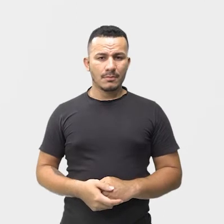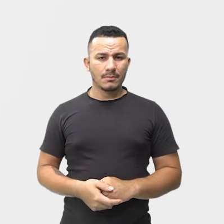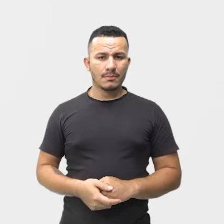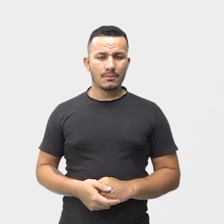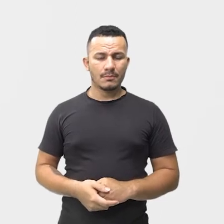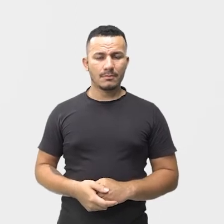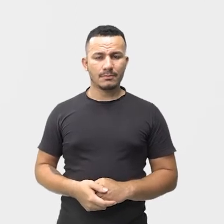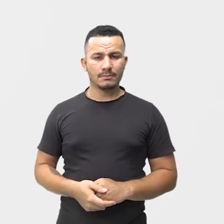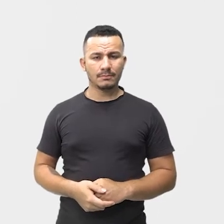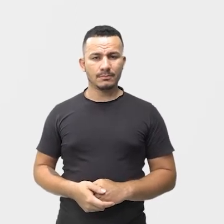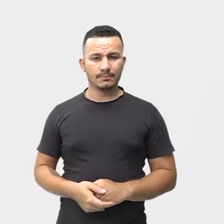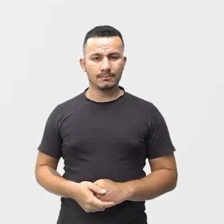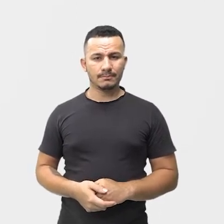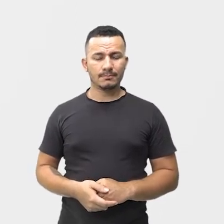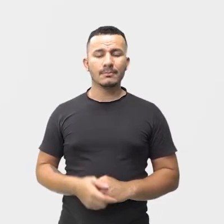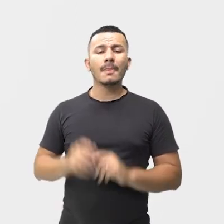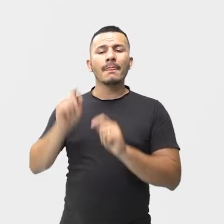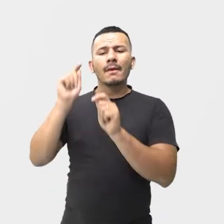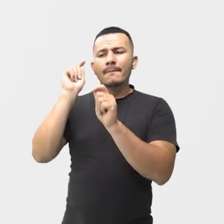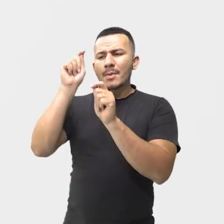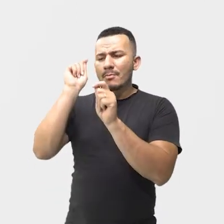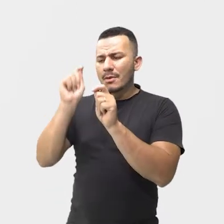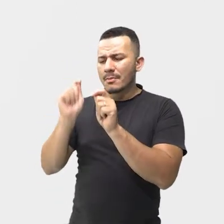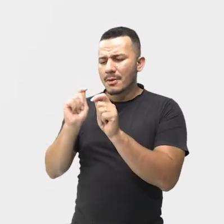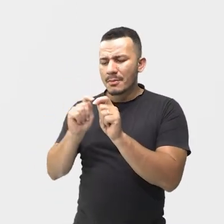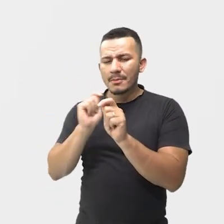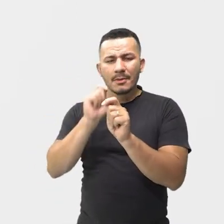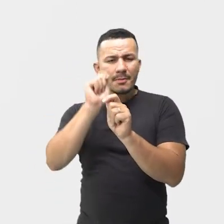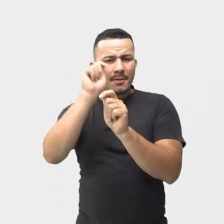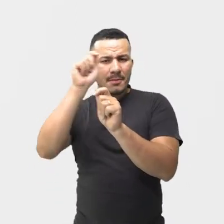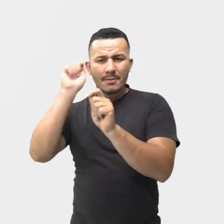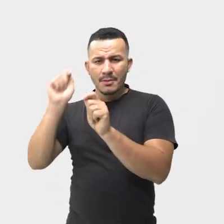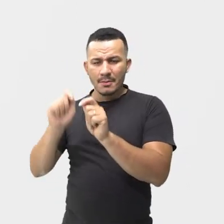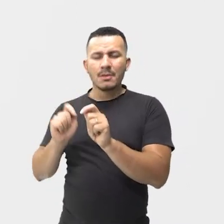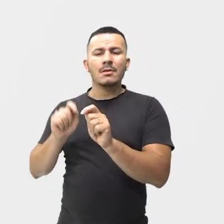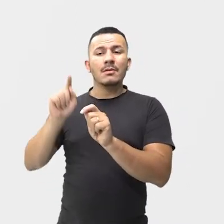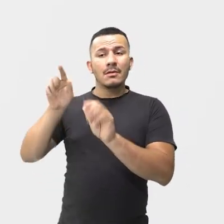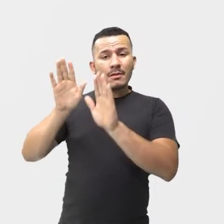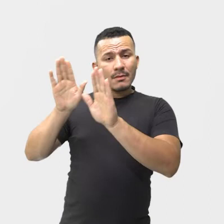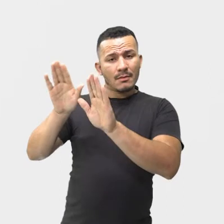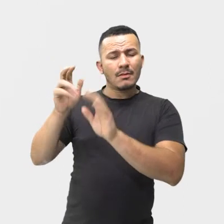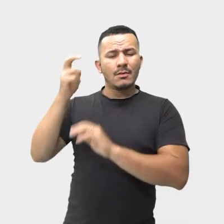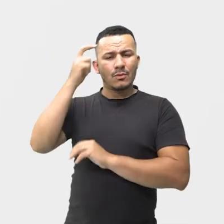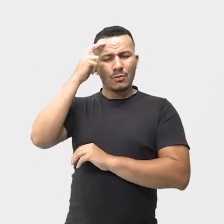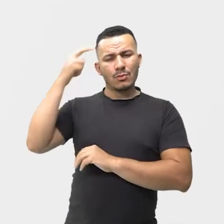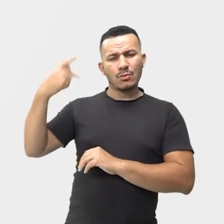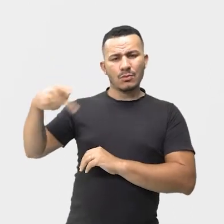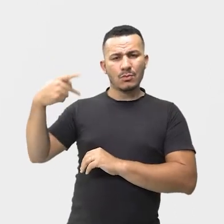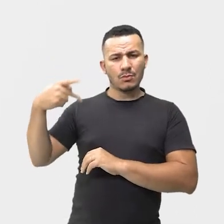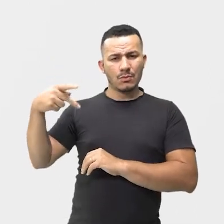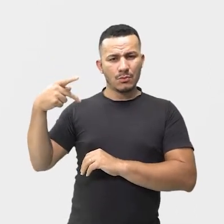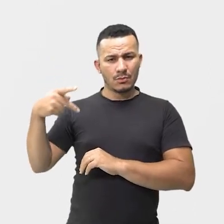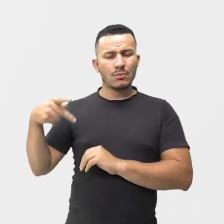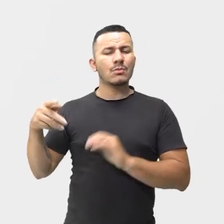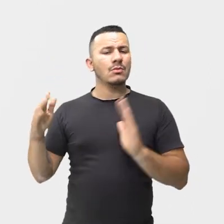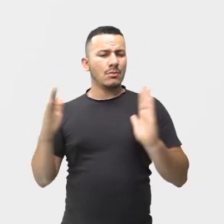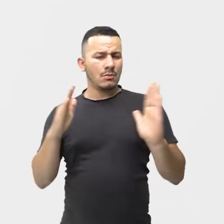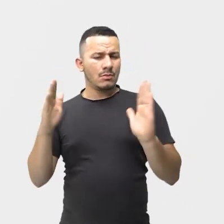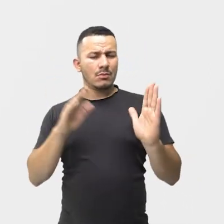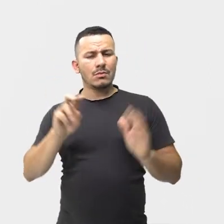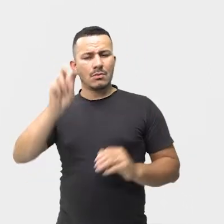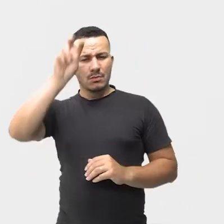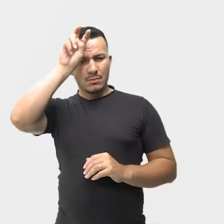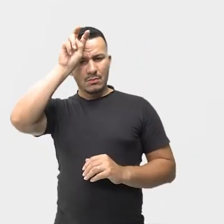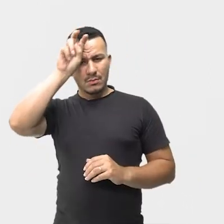interessante. Então, a escultura dessa civilização, da civilização